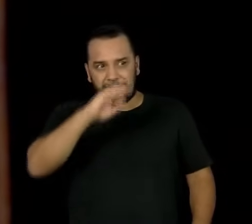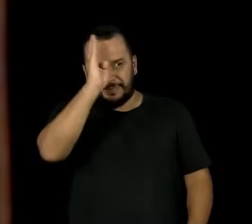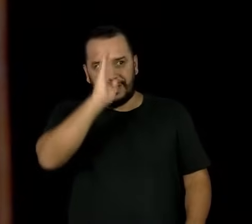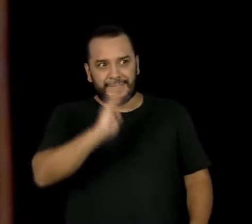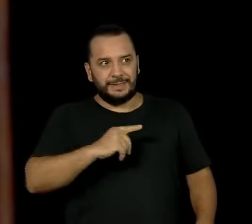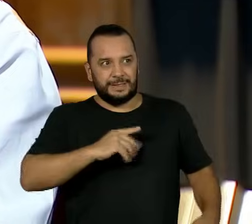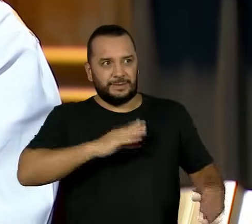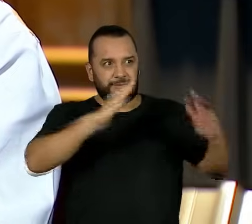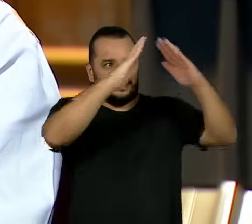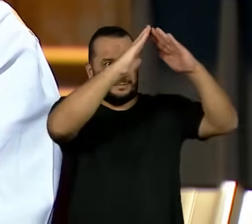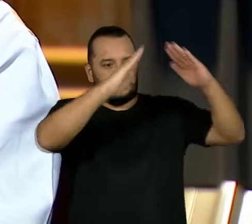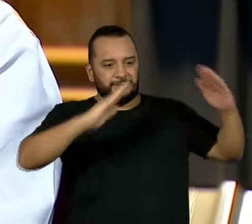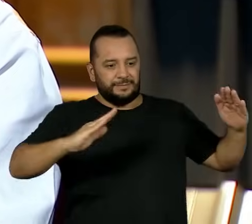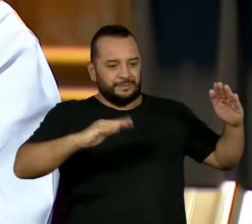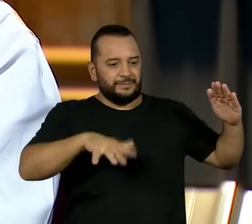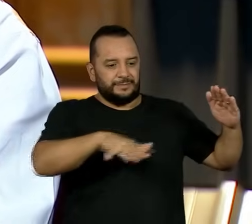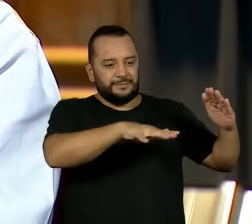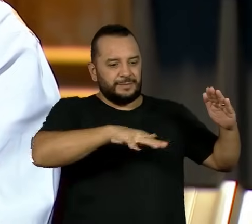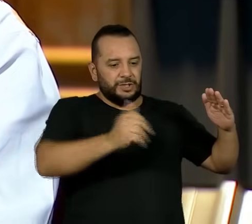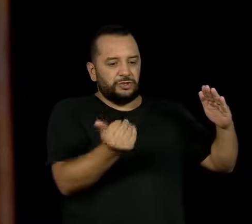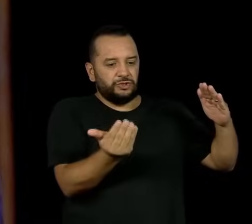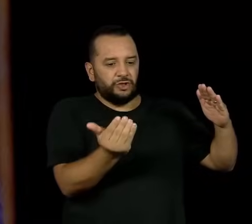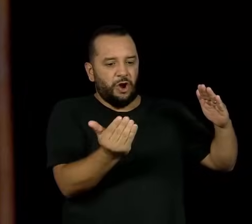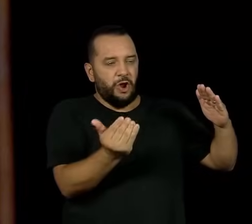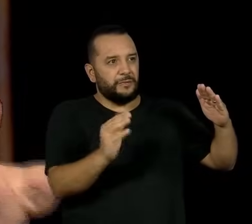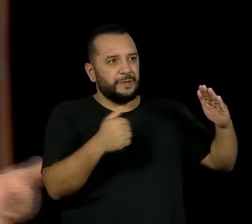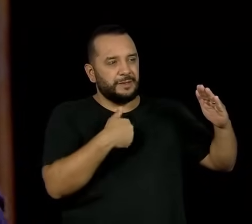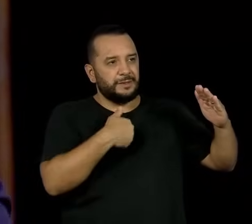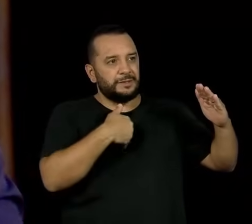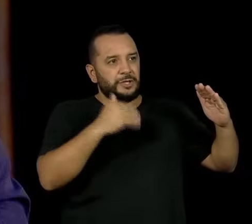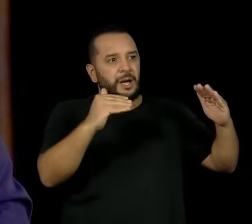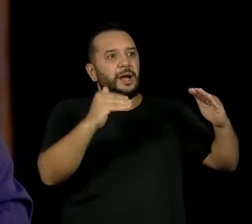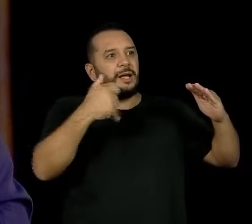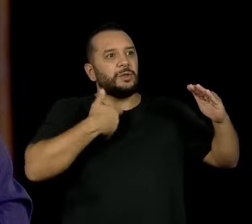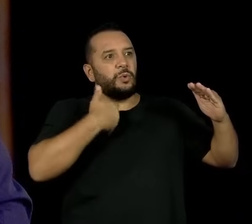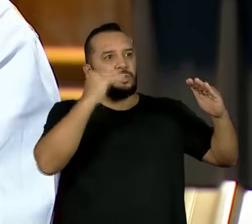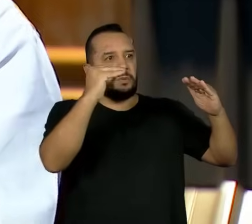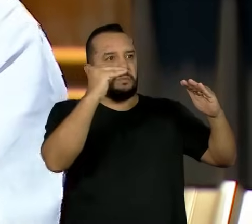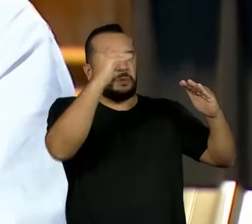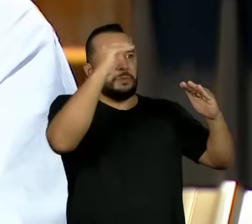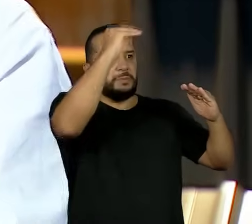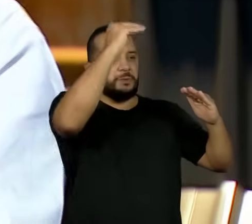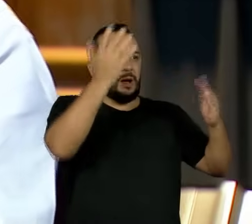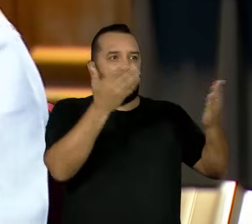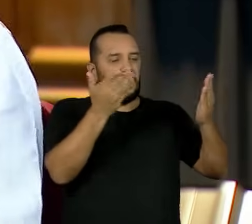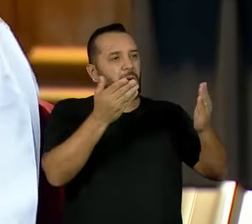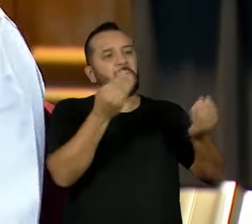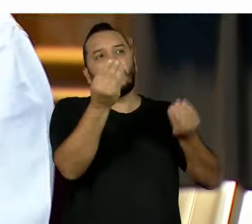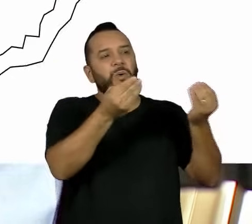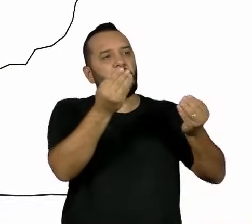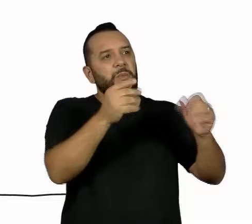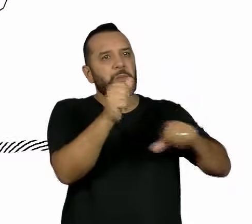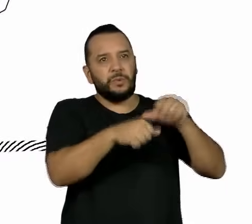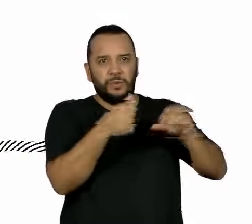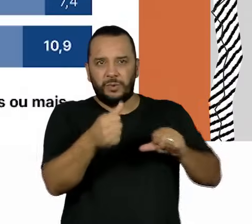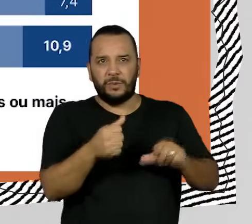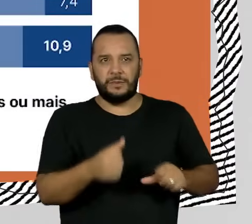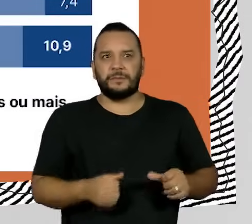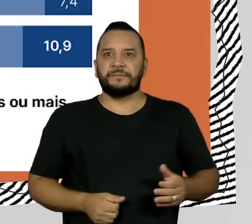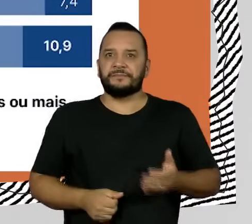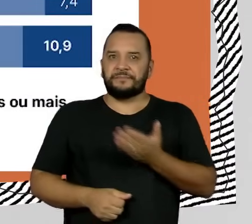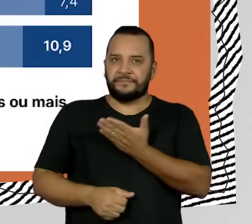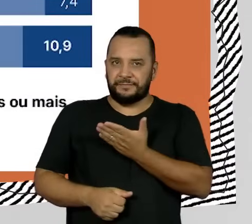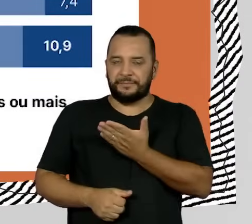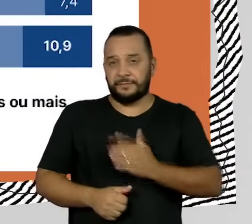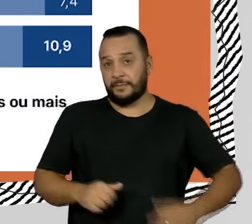era de jovens, né? A maioria. sim. E agora o que está acontecendo? Que desenho é esse? Bom, o Brasil não é mais um país de jovens. Acho